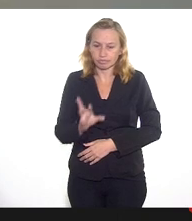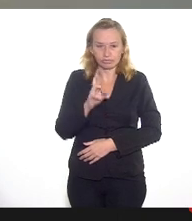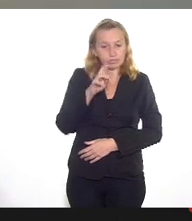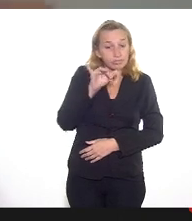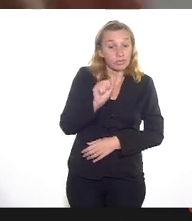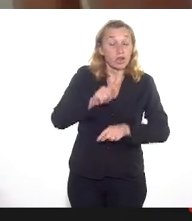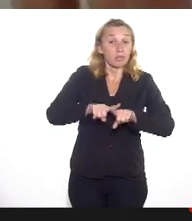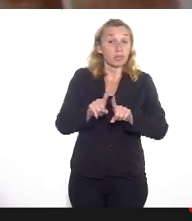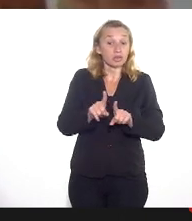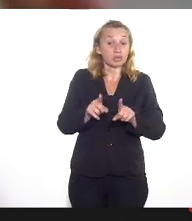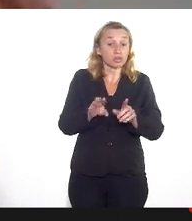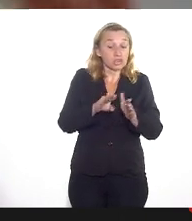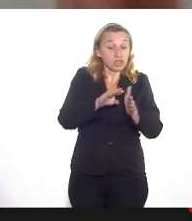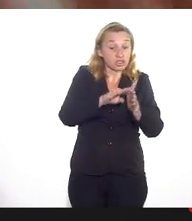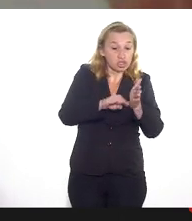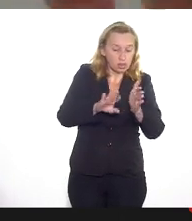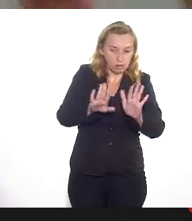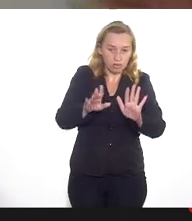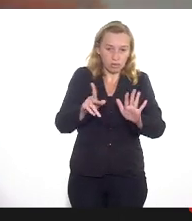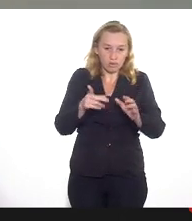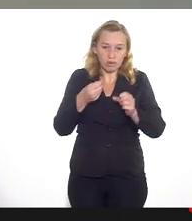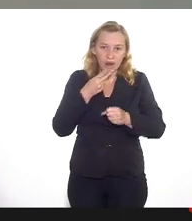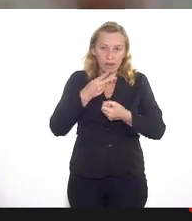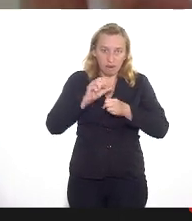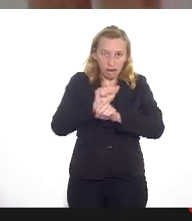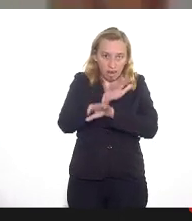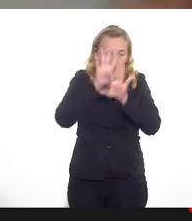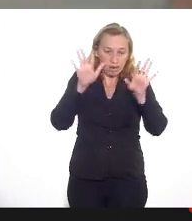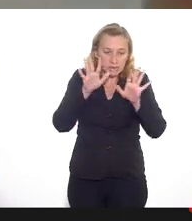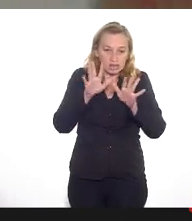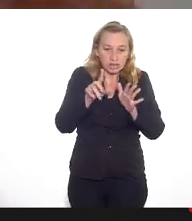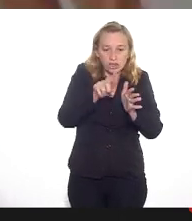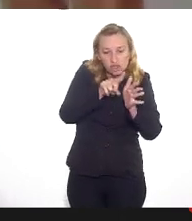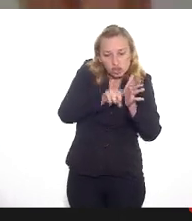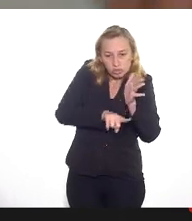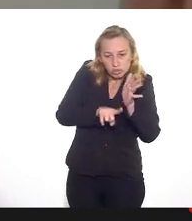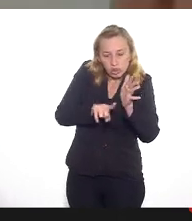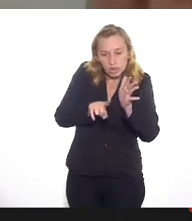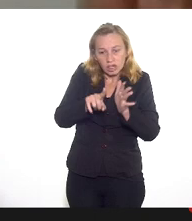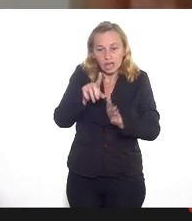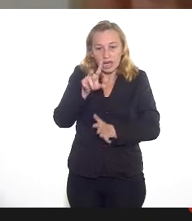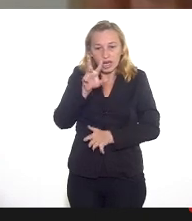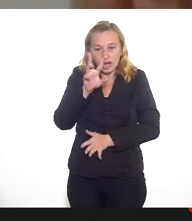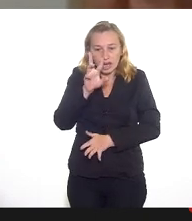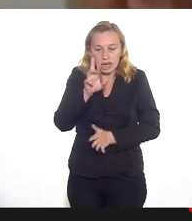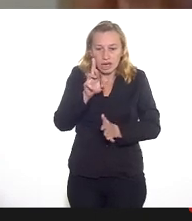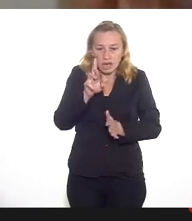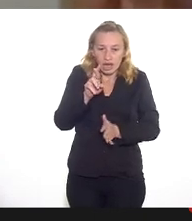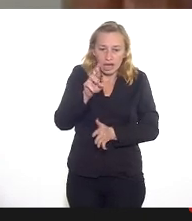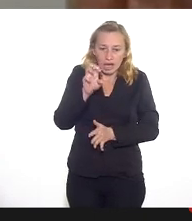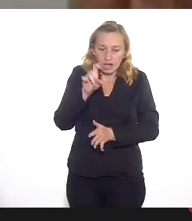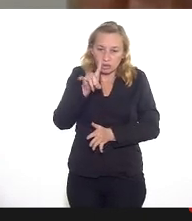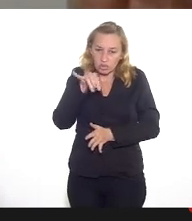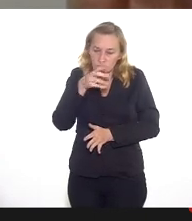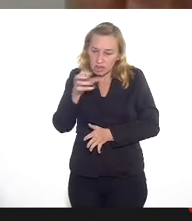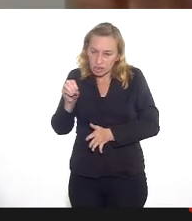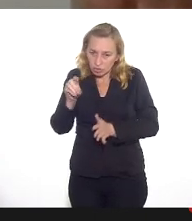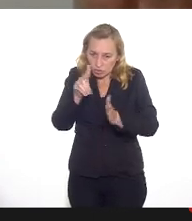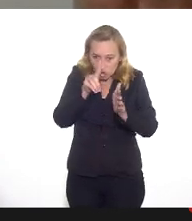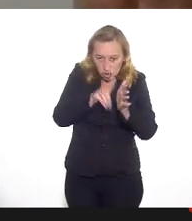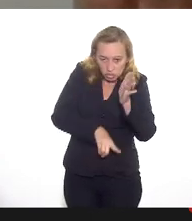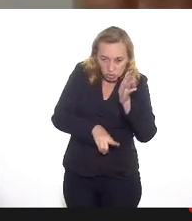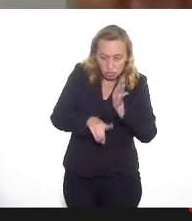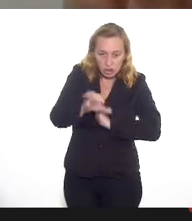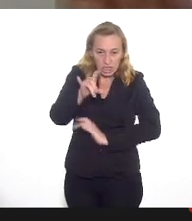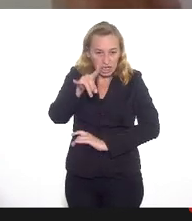você tira... Aí deixa eu falar aqui de uma forma mais clara. A dedução líquida, eu chamo de dedução líquida aquilo que também foi recolhido, né? Então, vamos